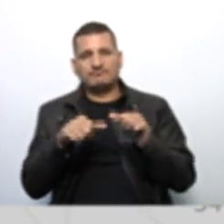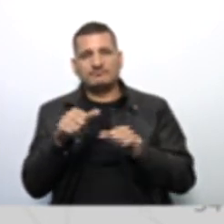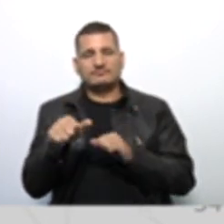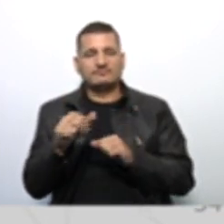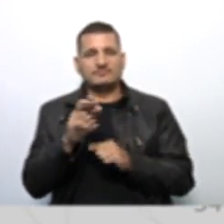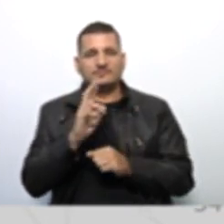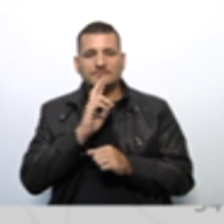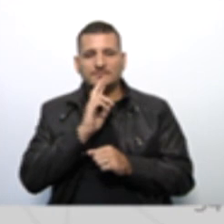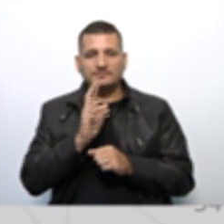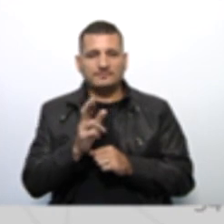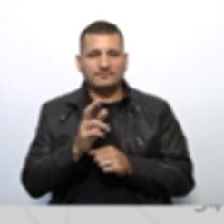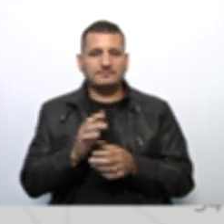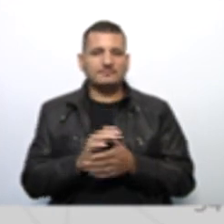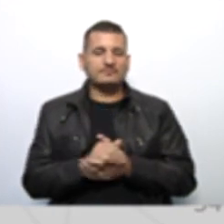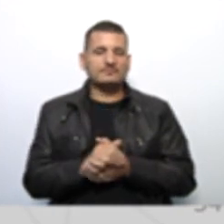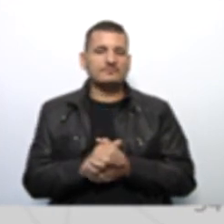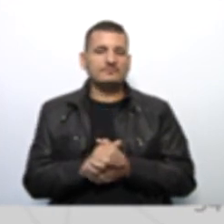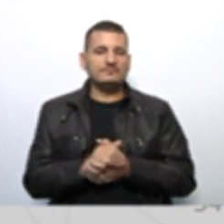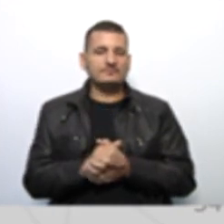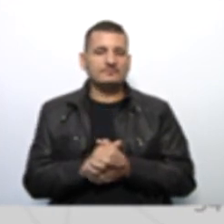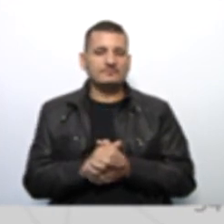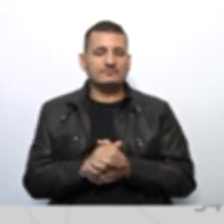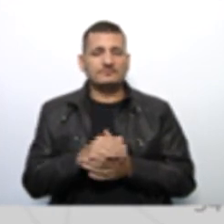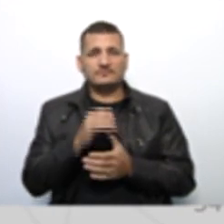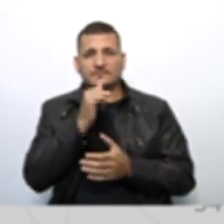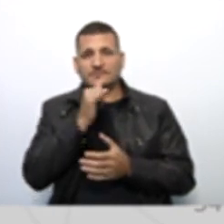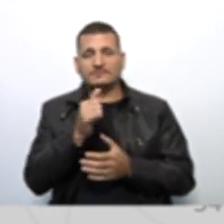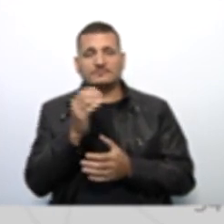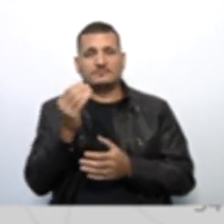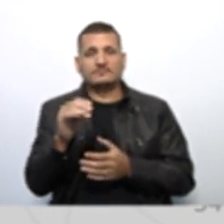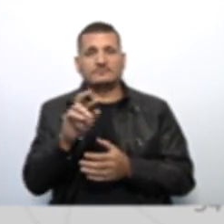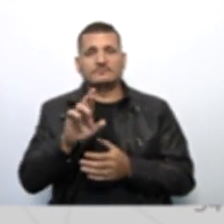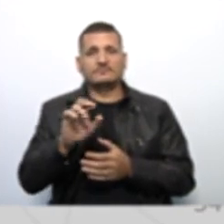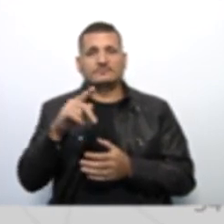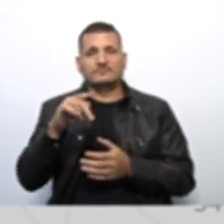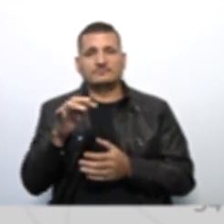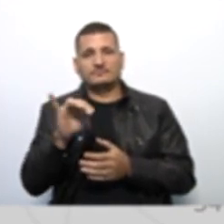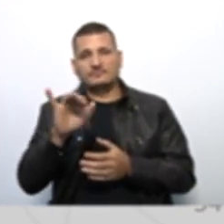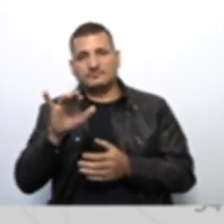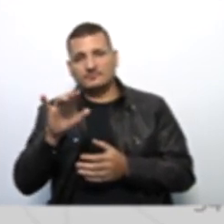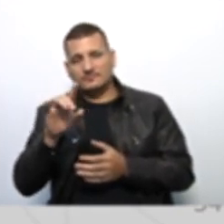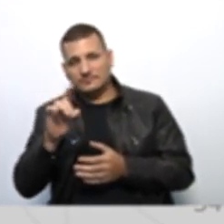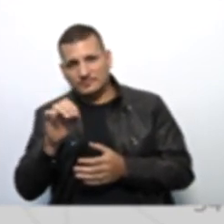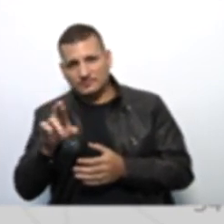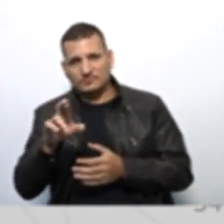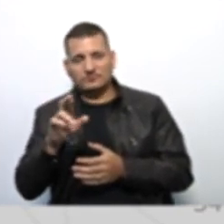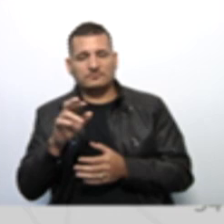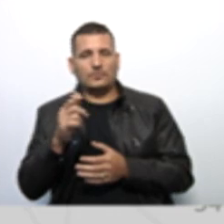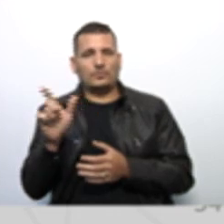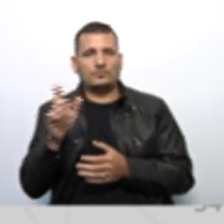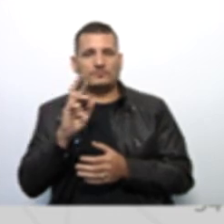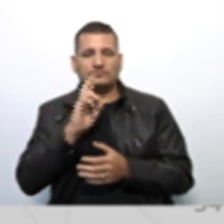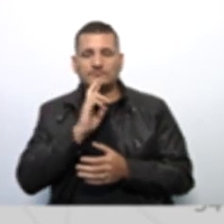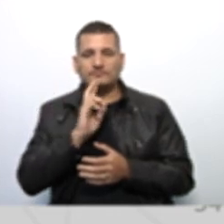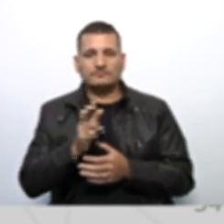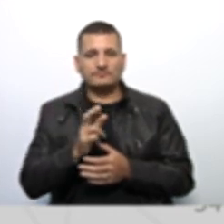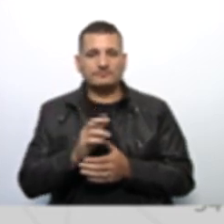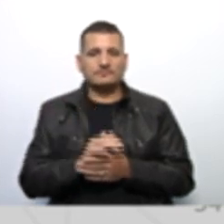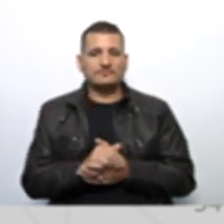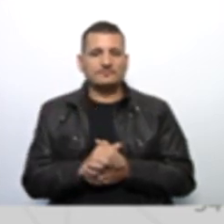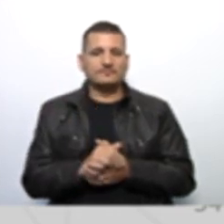e a resposta. Se você coloca através de um repetidor, a gente teria uma outra alternativa, não é isso, professor? Corretamente. Dentro dessa questão,